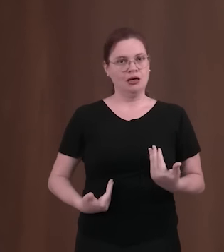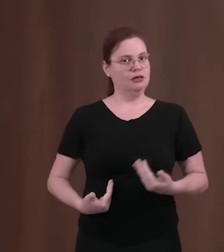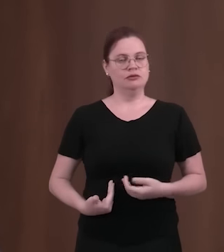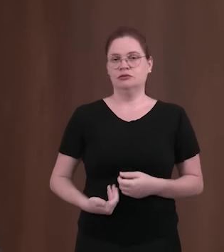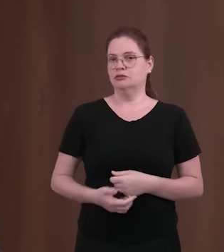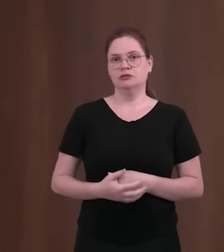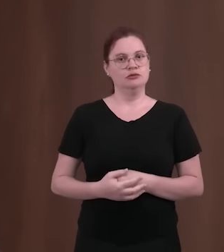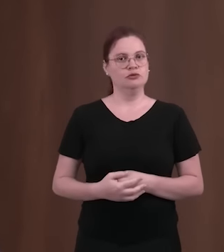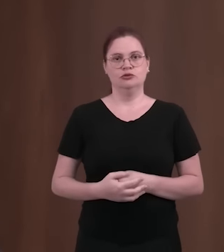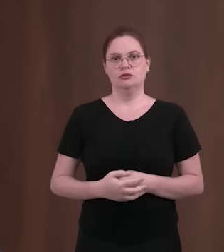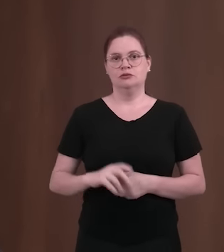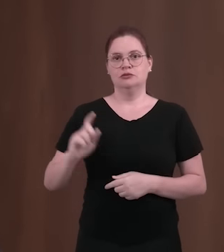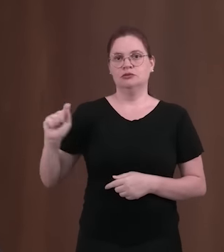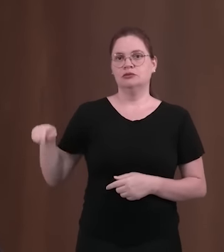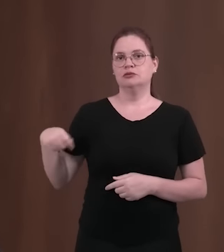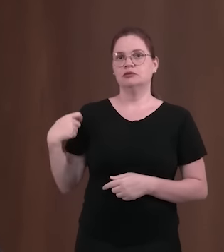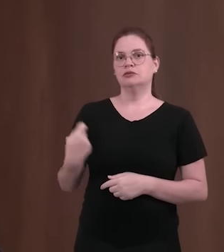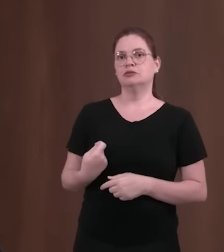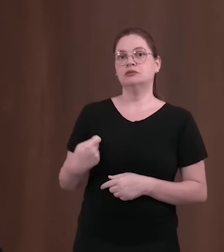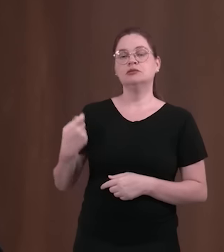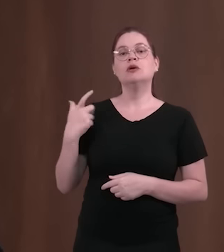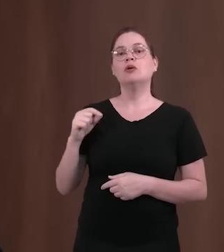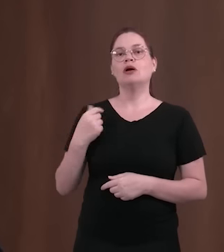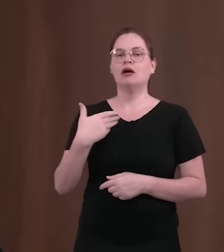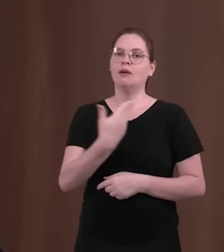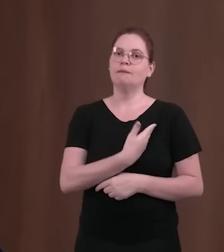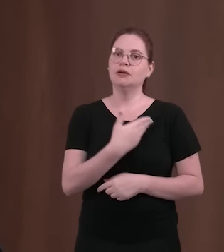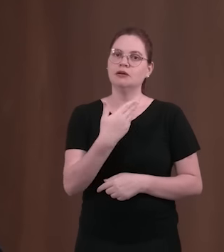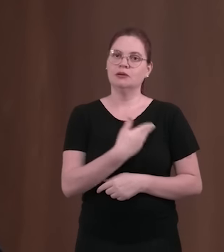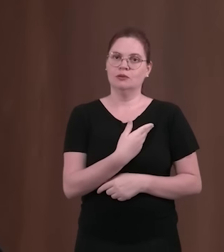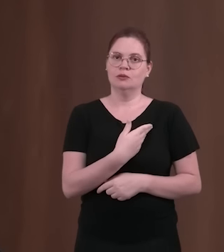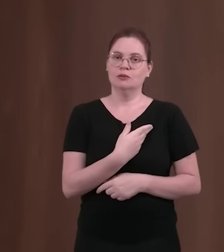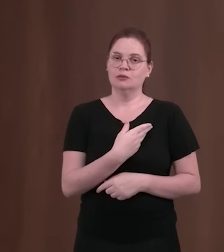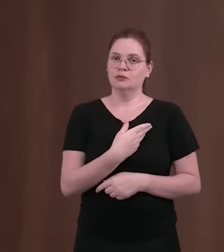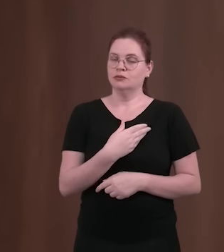não nos chama de vasos de servos. Ele nos chama de amigos.